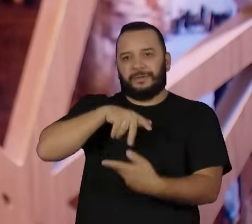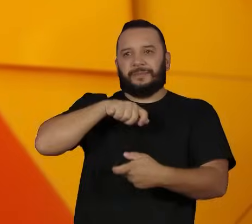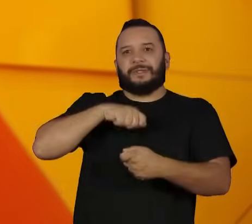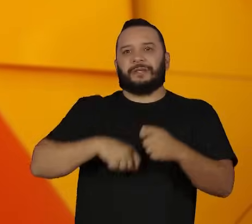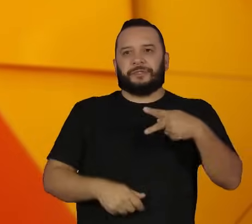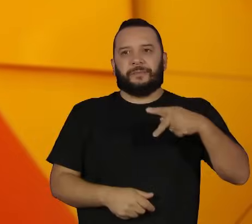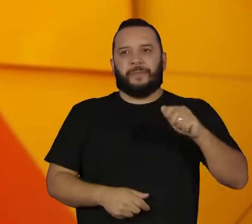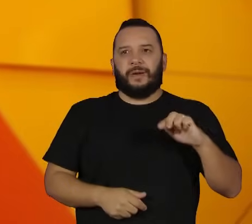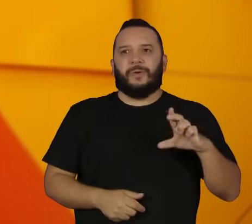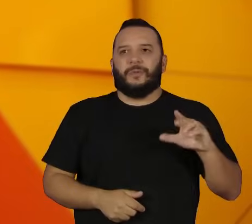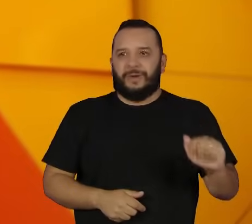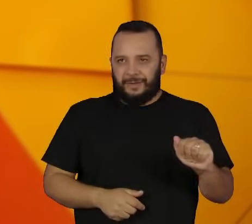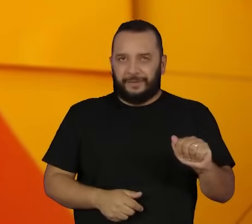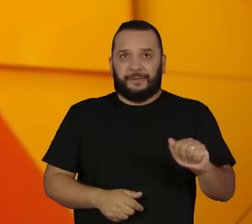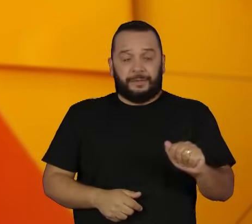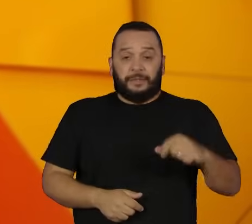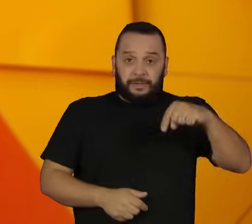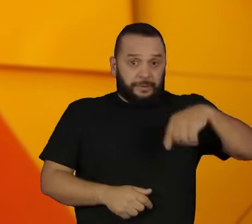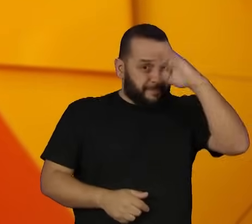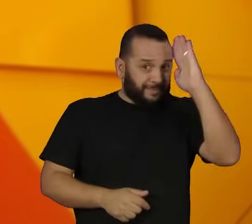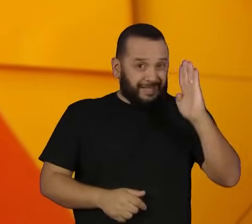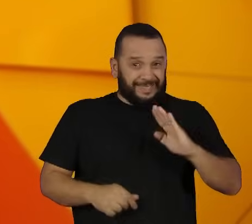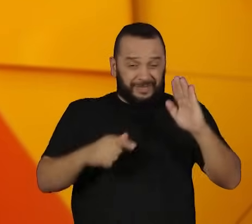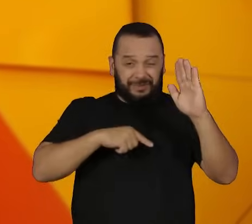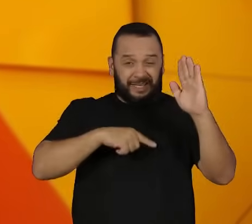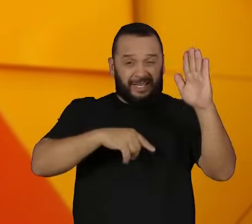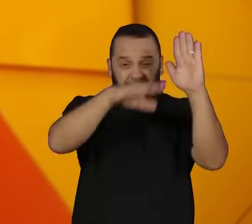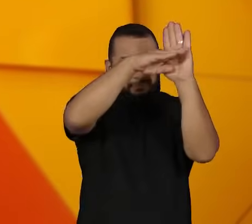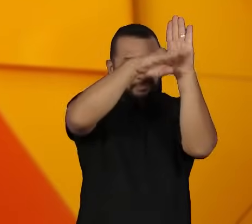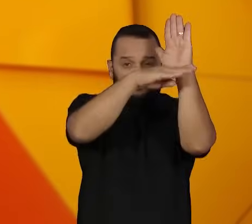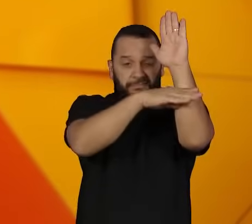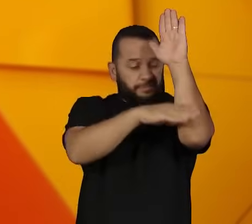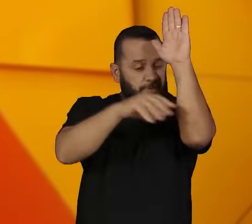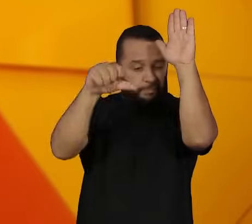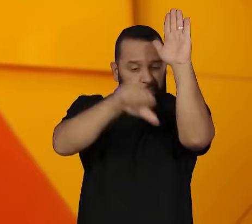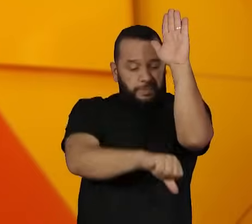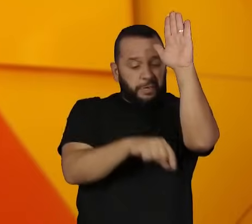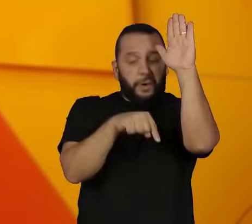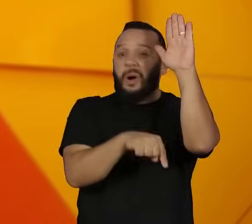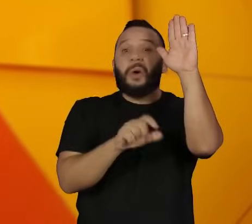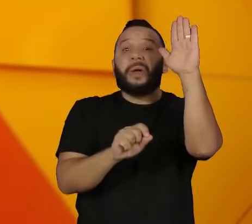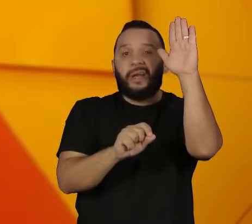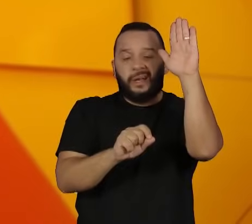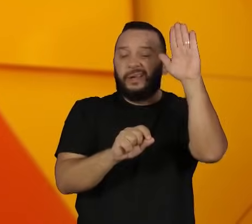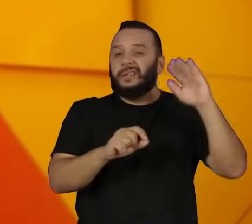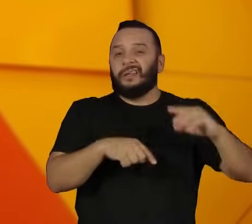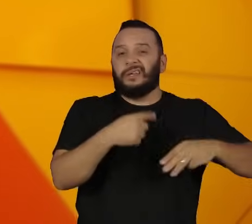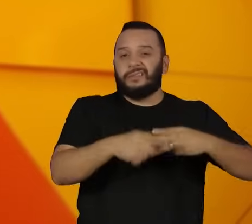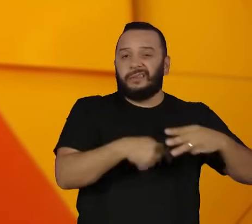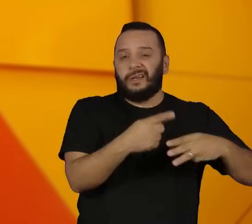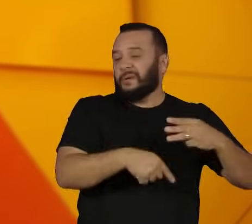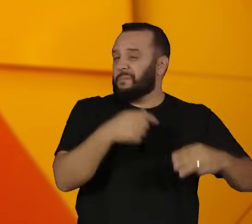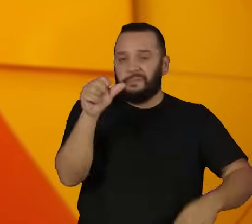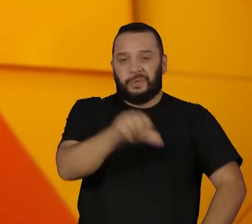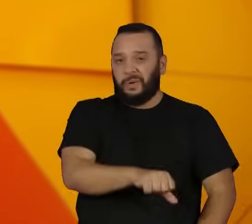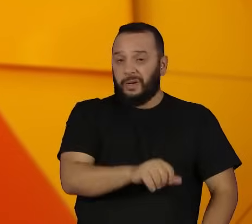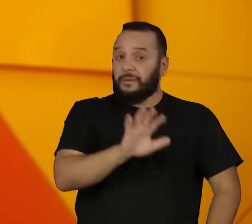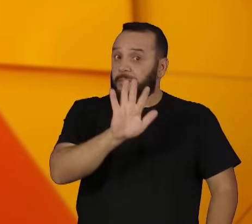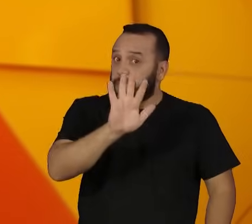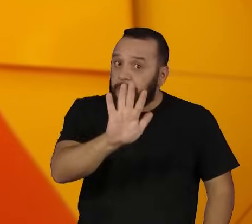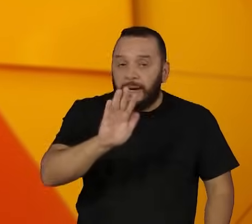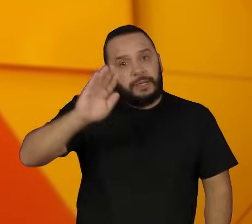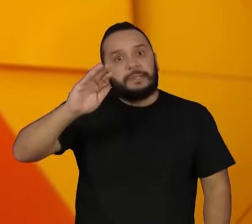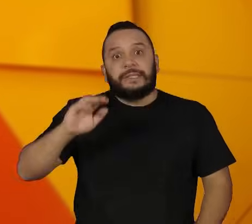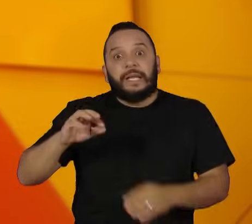Guimarães. Se por um lado o Brasil ocupa os piores lugares em reciclagem de resíduos no mundo, na outra ponta nós somos um dos